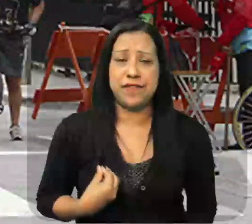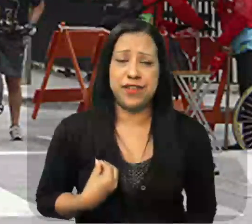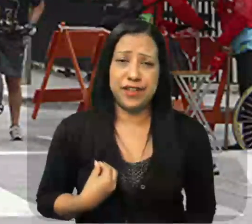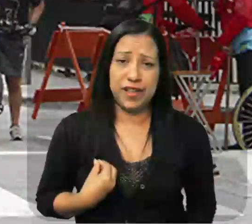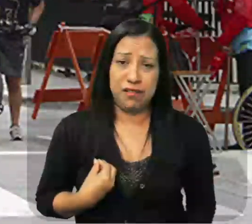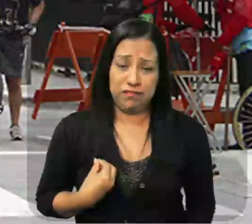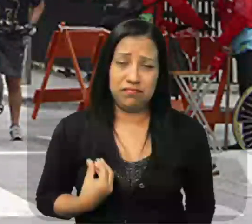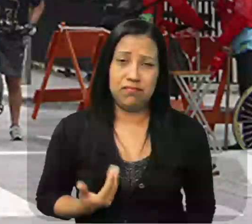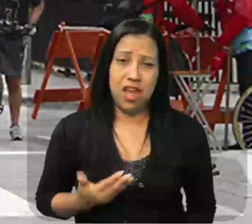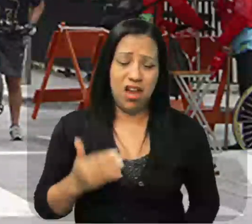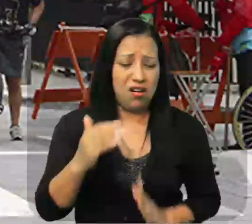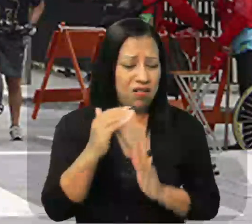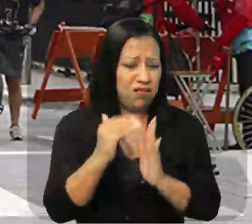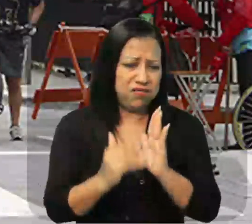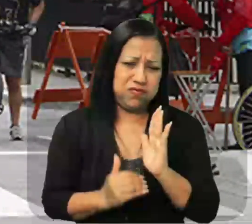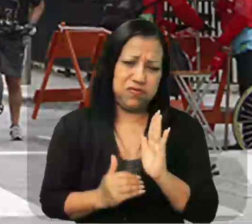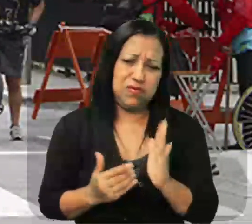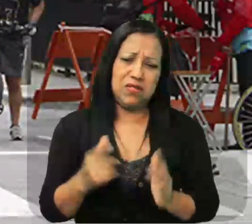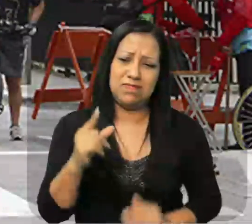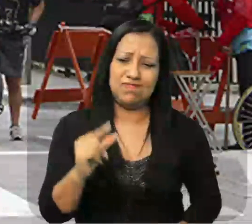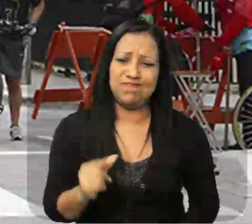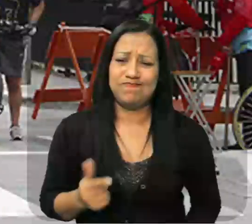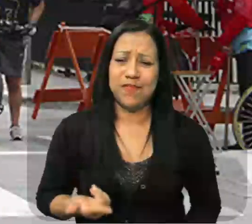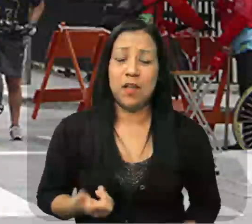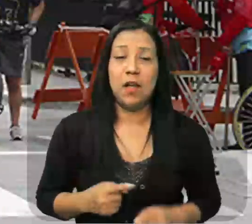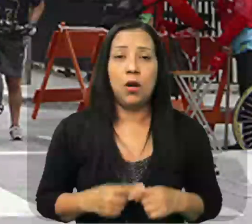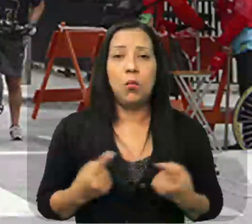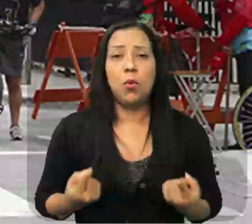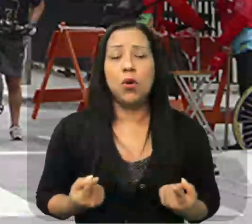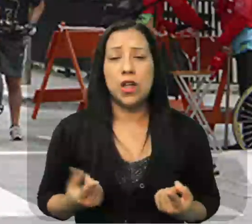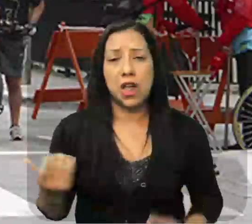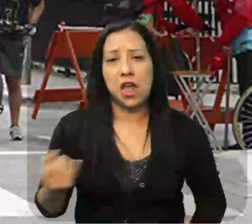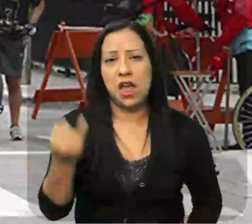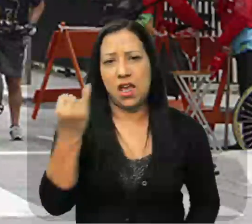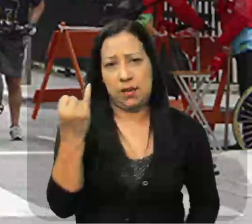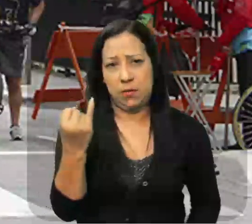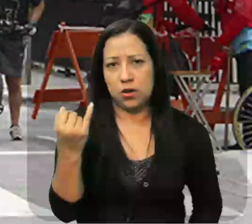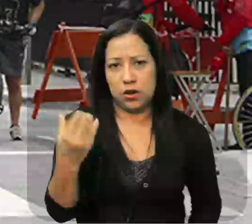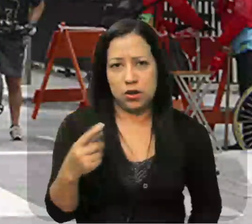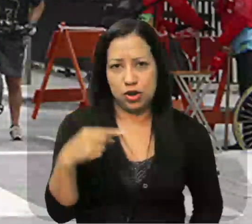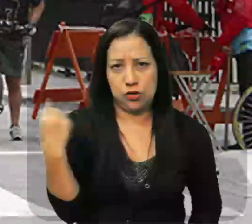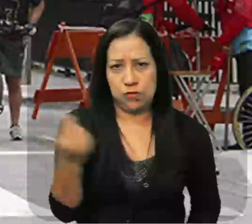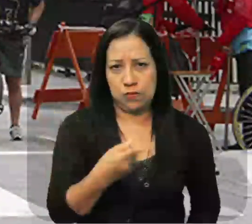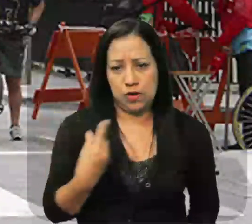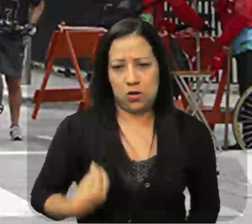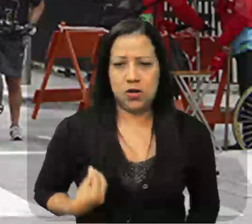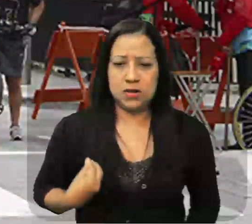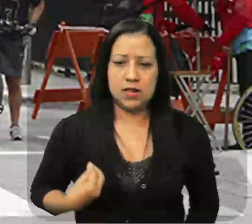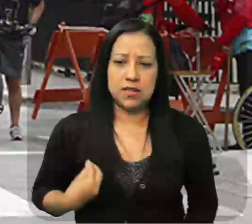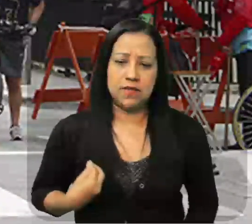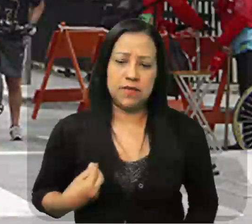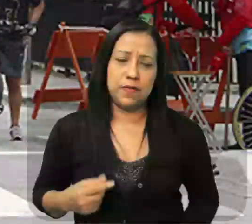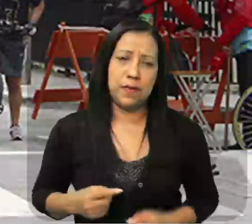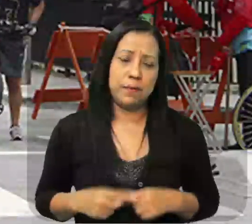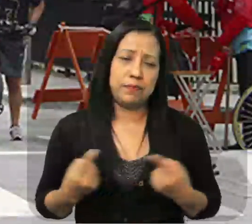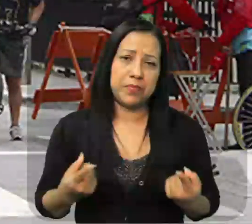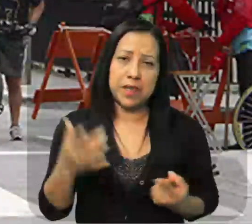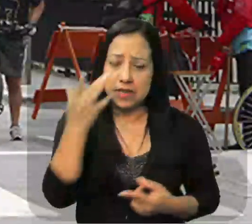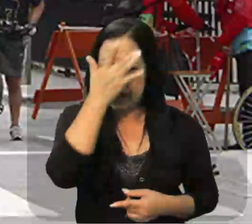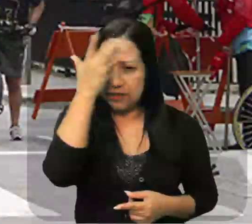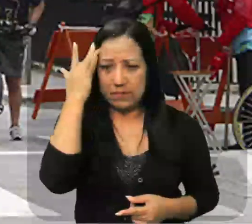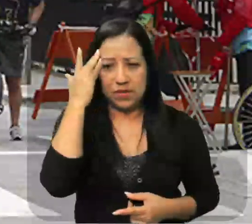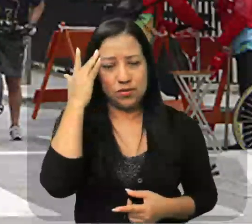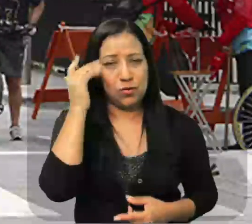de vida. Ok? Qualidade de vida é essa que é muito importante para a nossa vida, para a